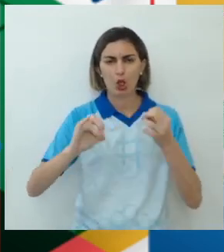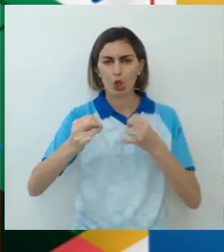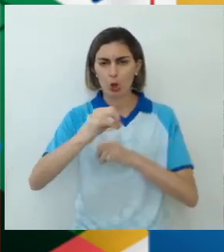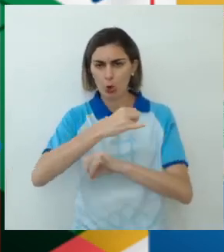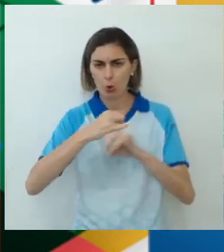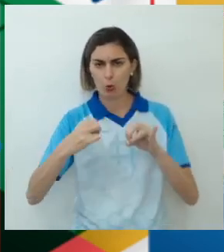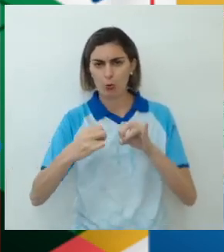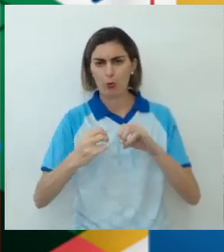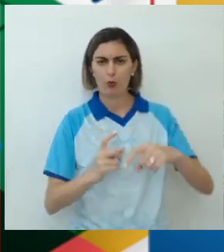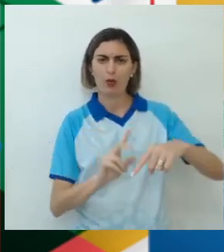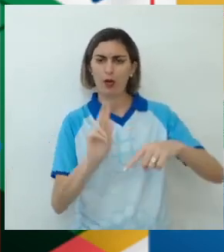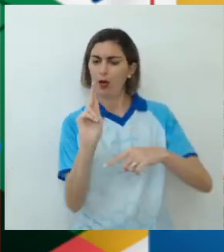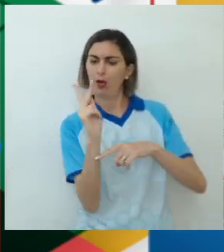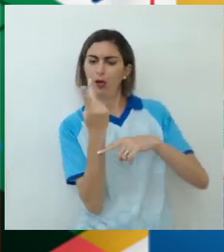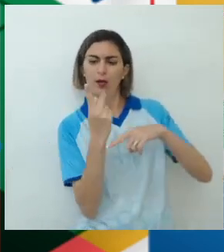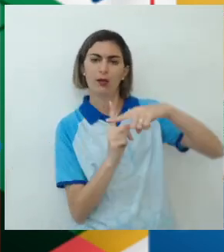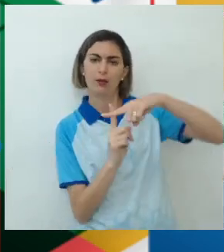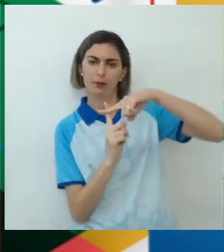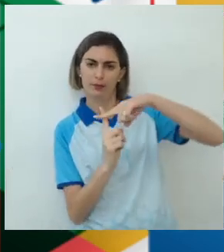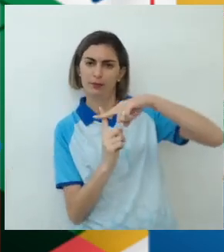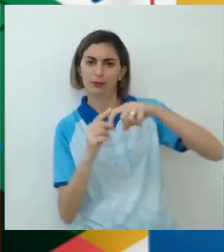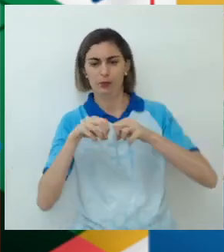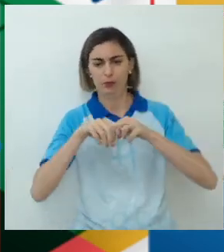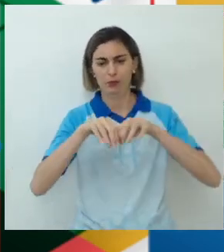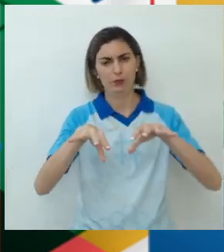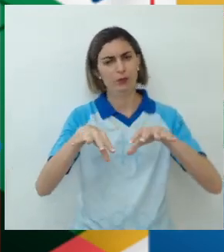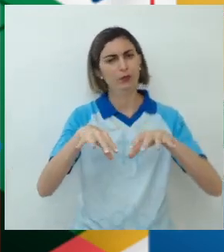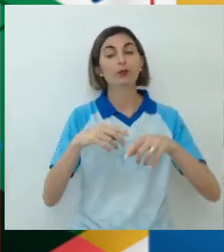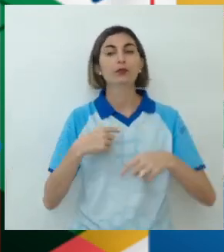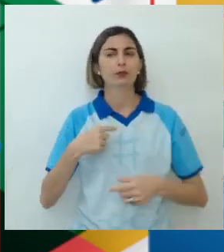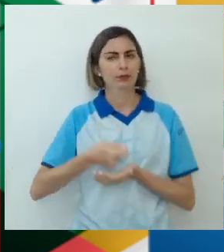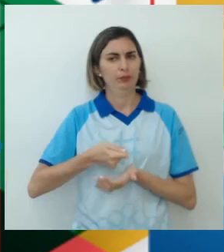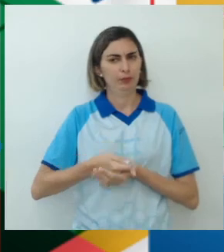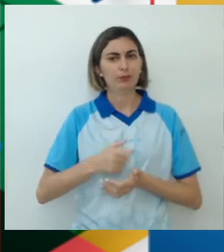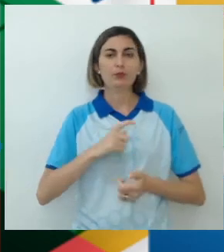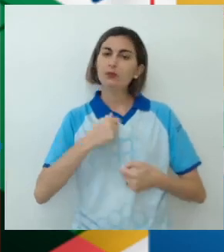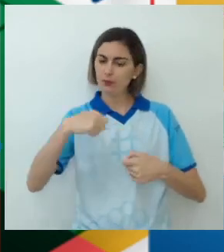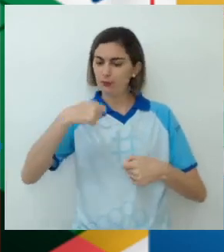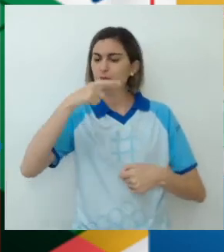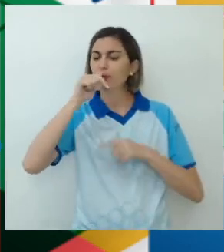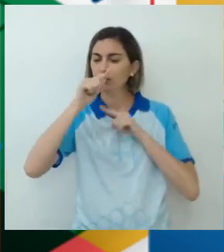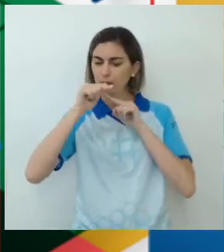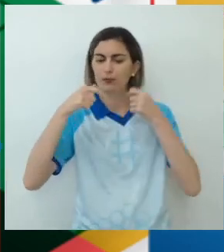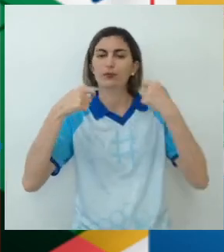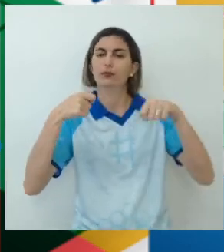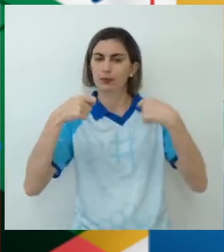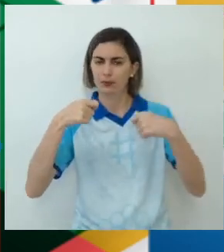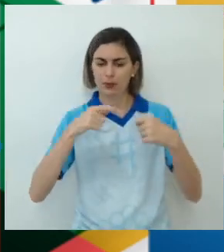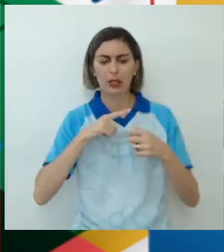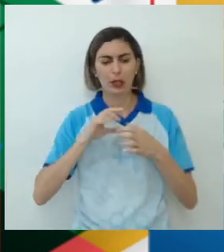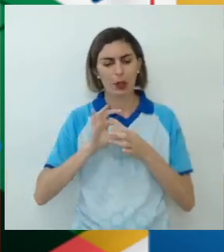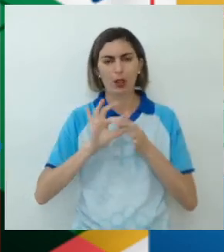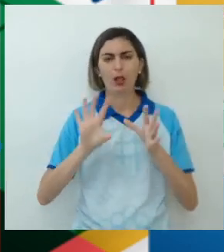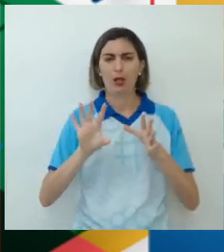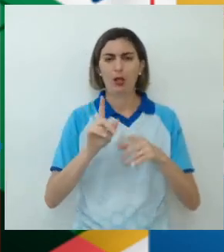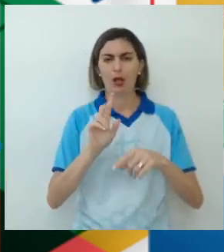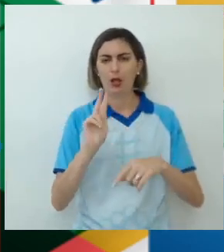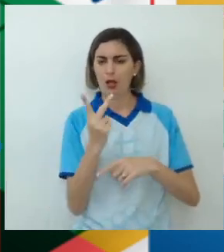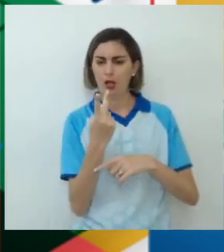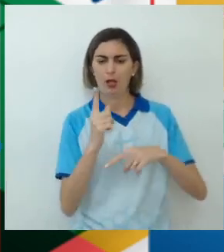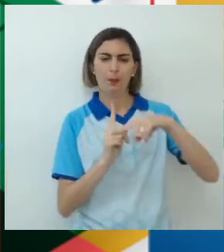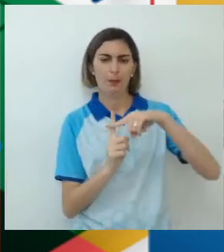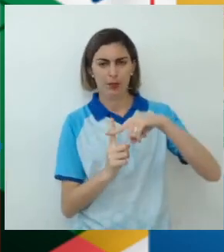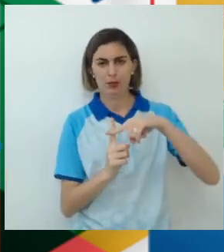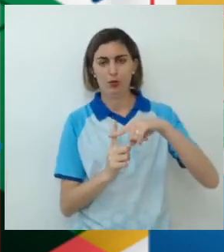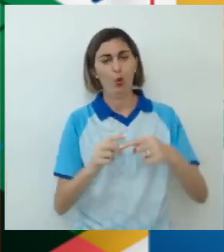o H+. Percebeu? Então, exigências. Tem que ter água, tem que liberar H+, e